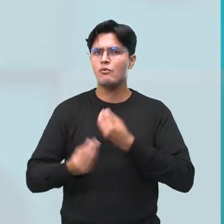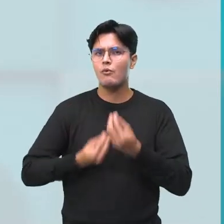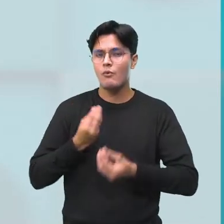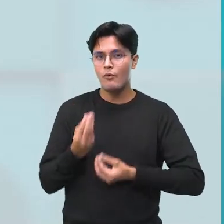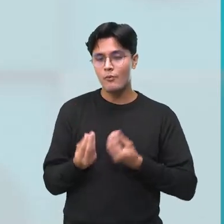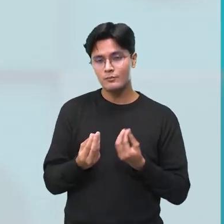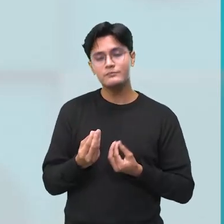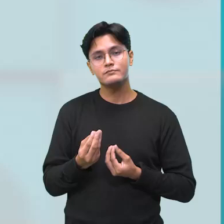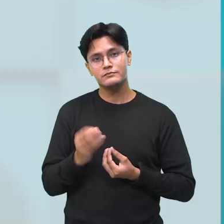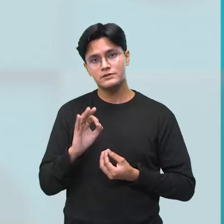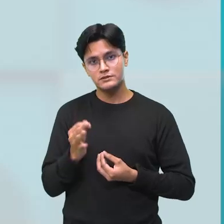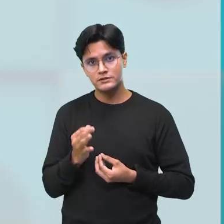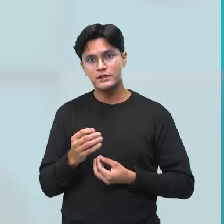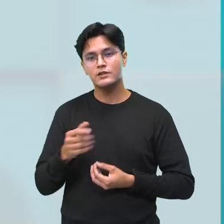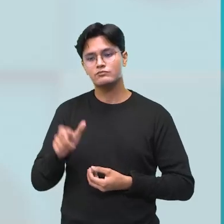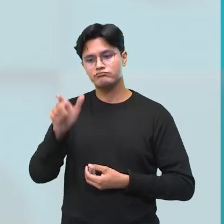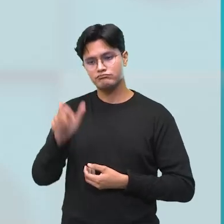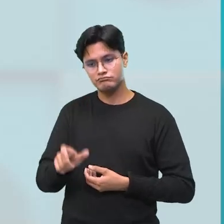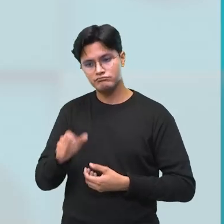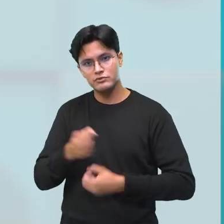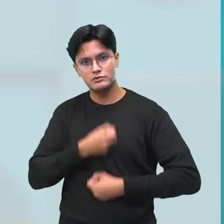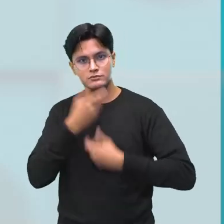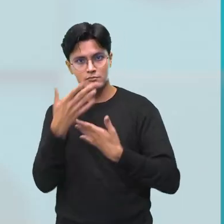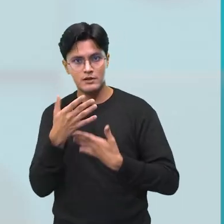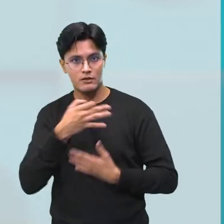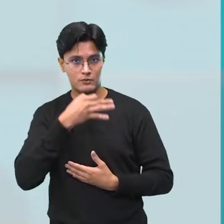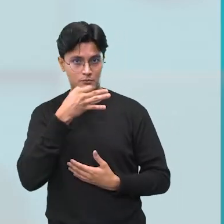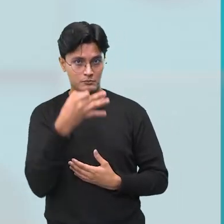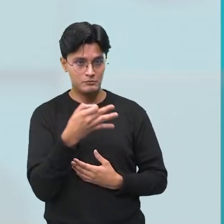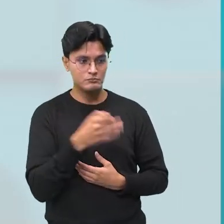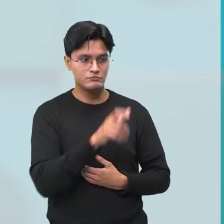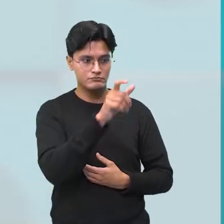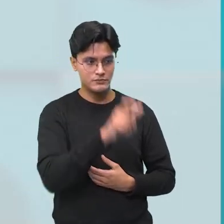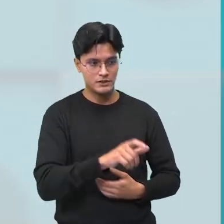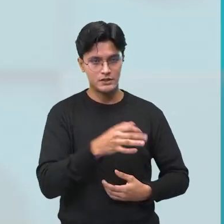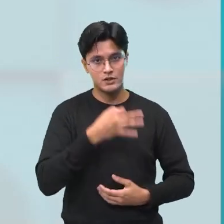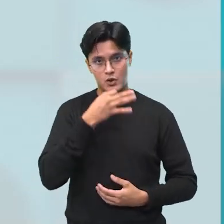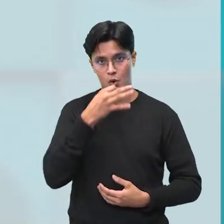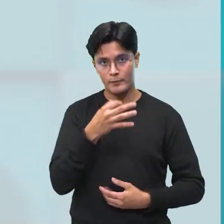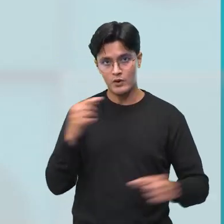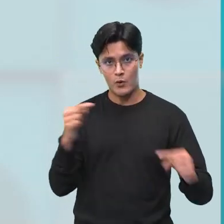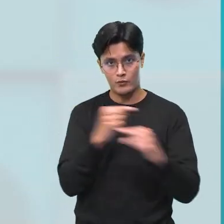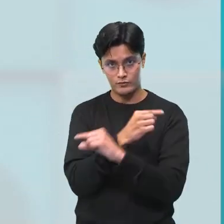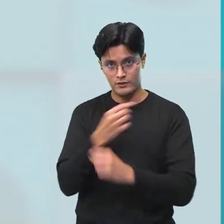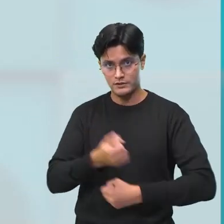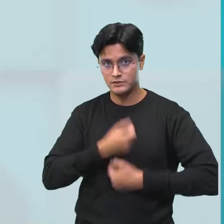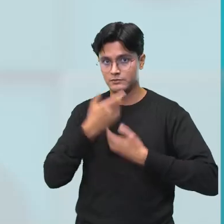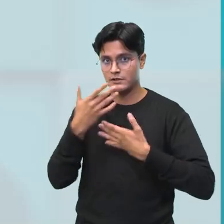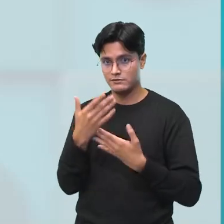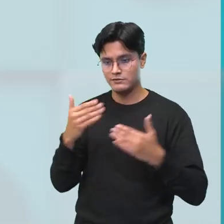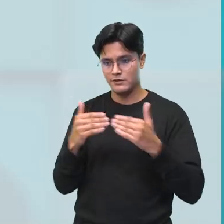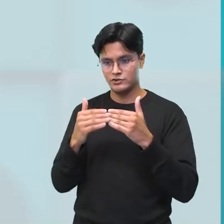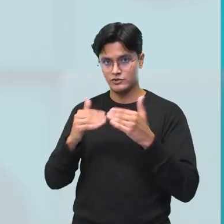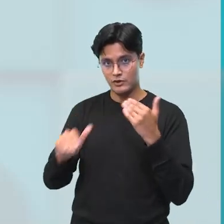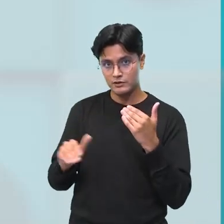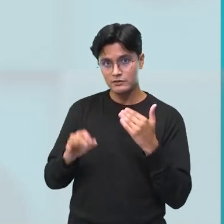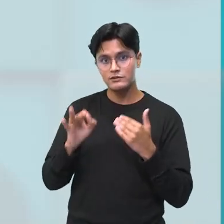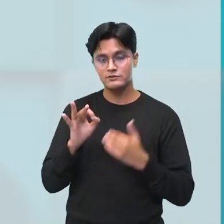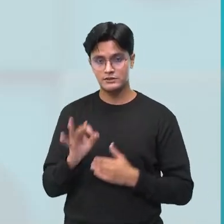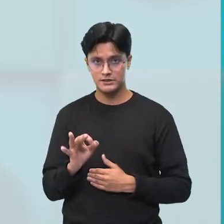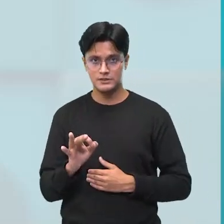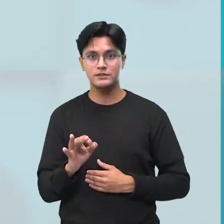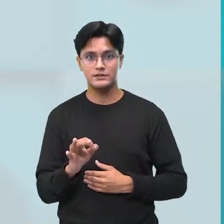expondo a sua opinião, o outro refutando, né, de repente ali aquela ideia, né, negando aquela